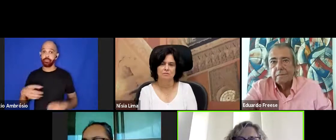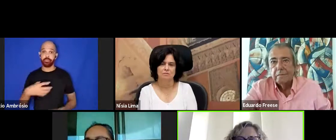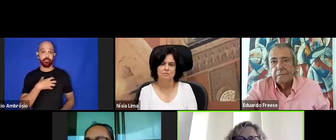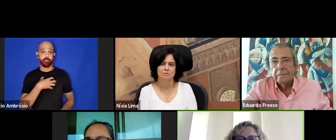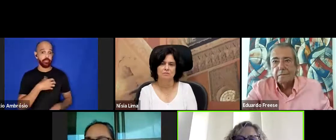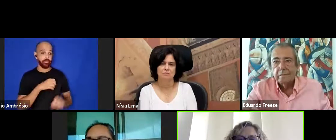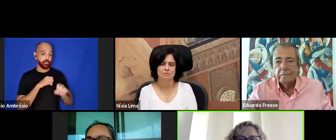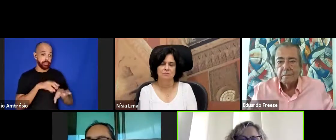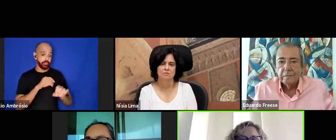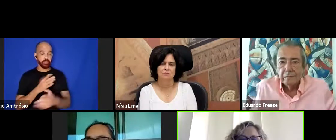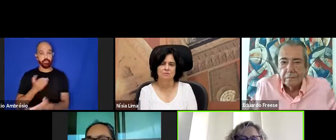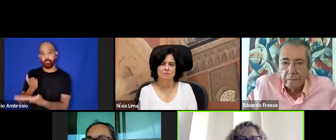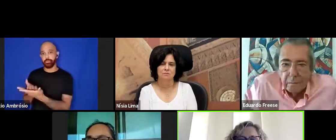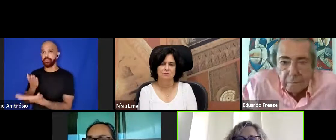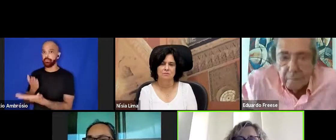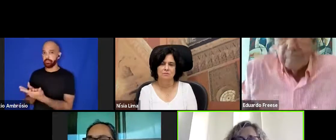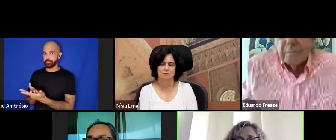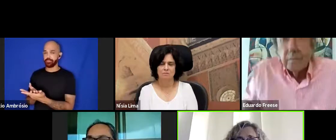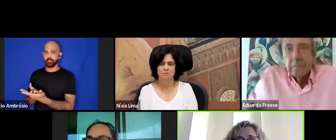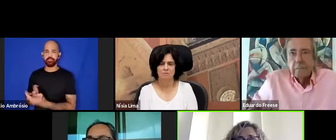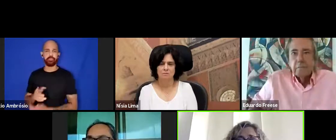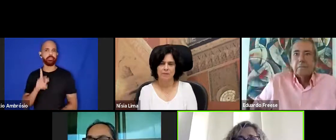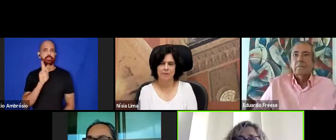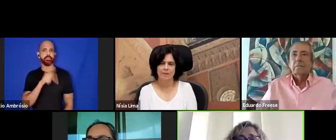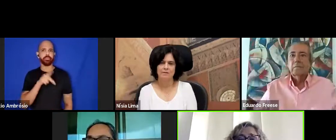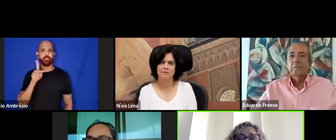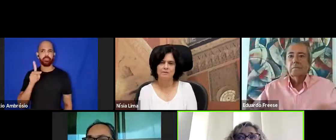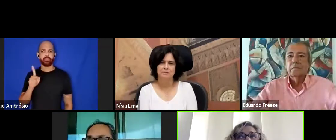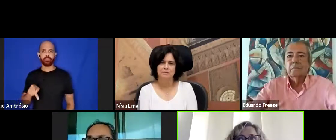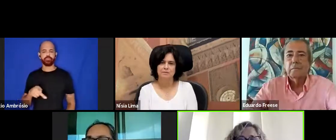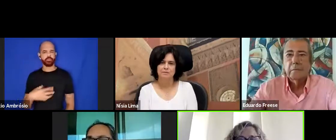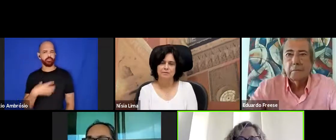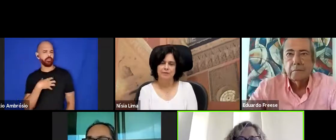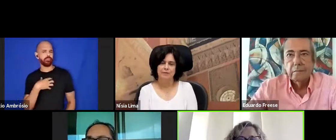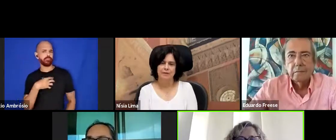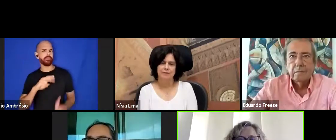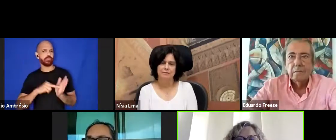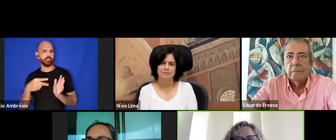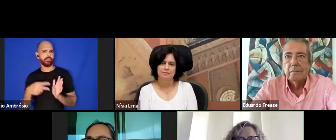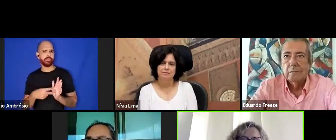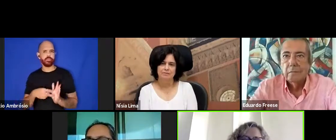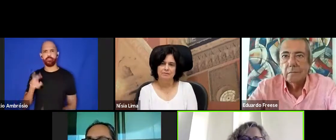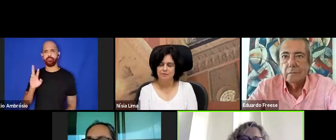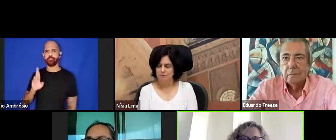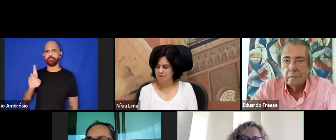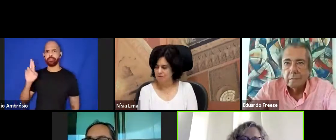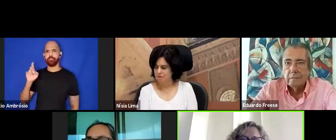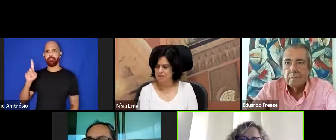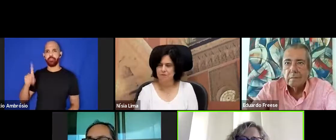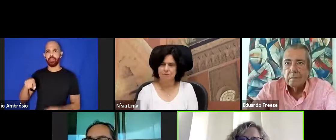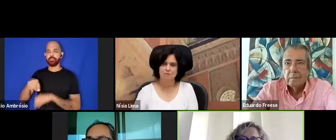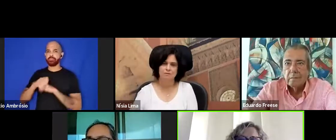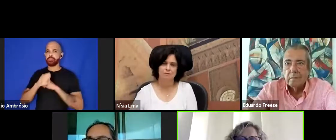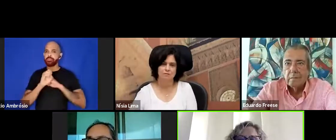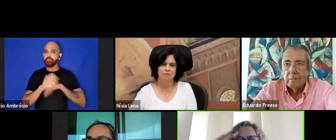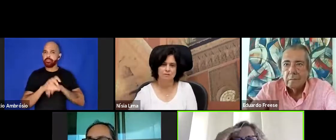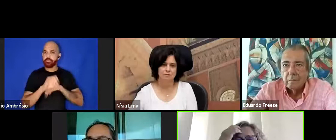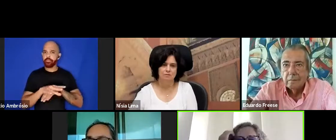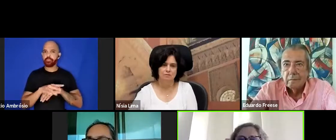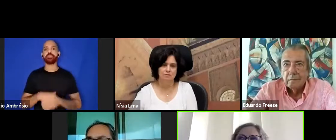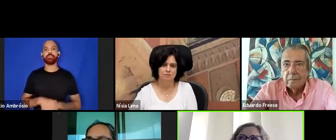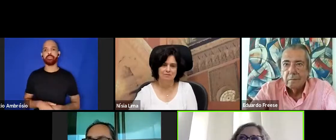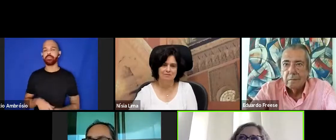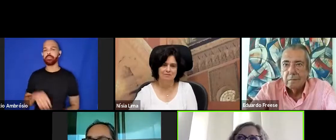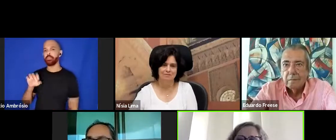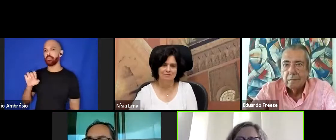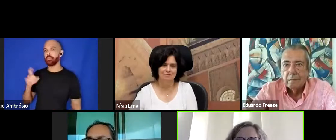aulas. O professor, no sentido de mestre, é aquele que dá lições. Então, Eduardo, esse fluminense